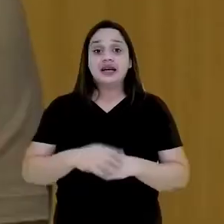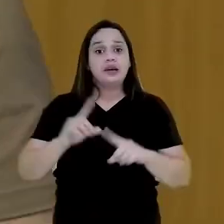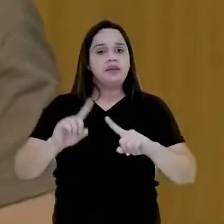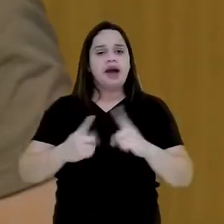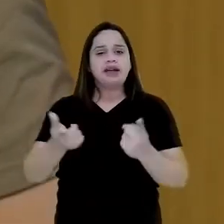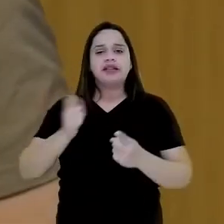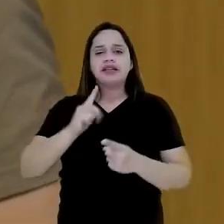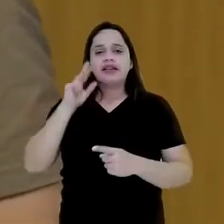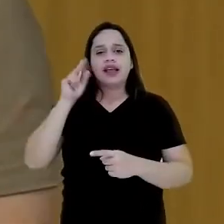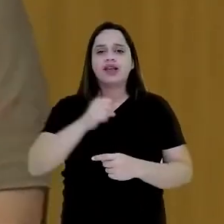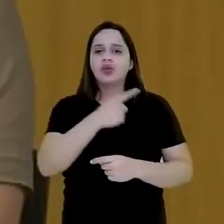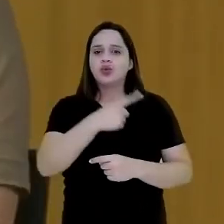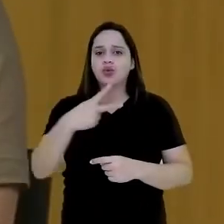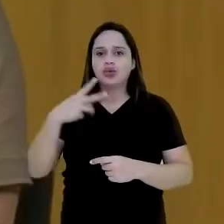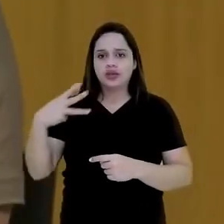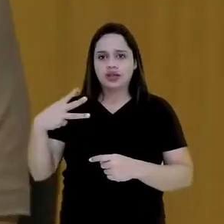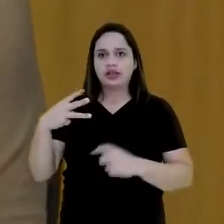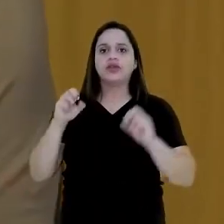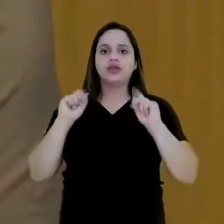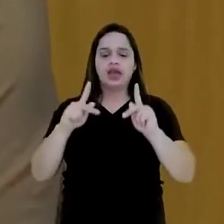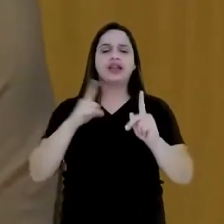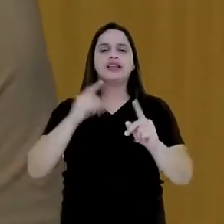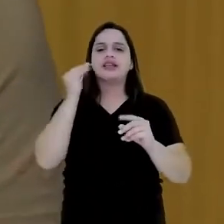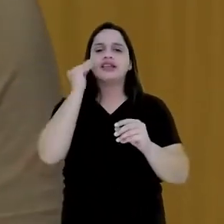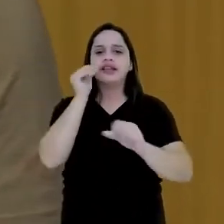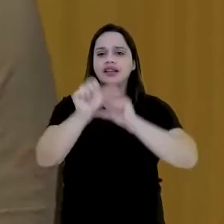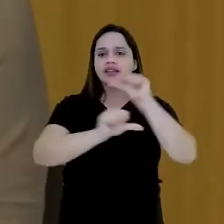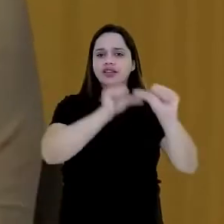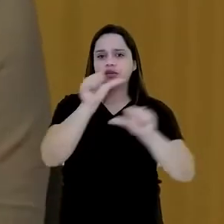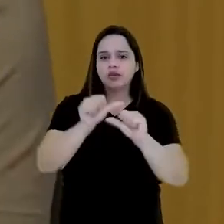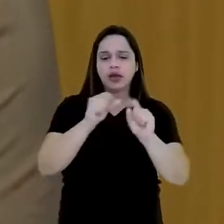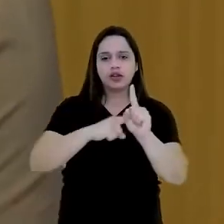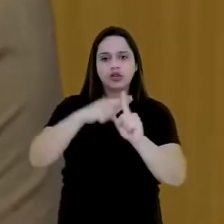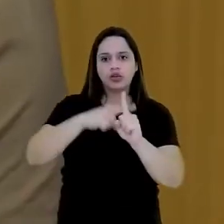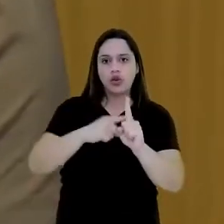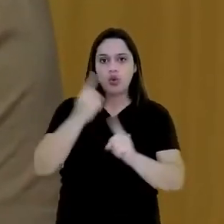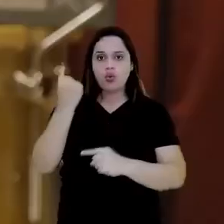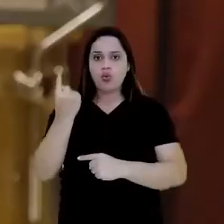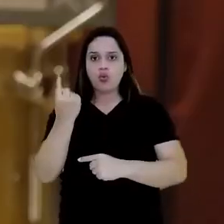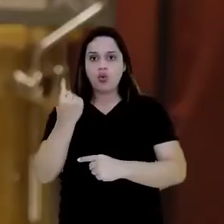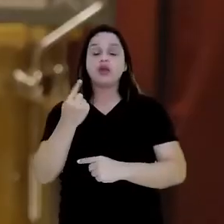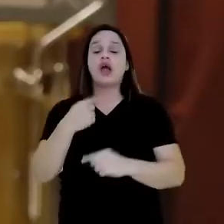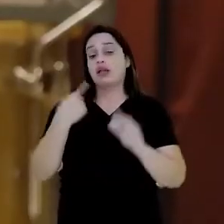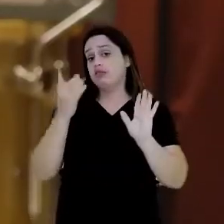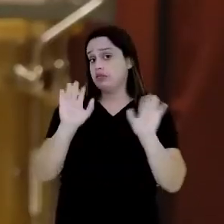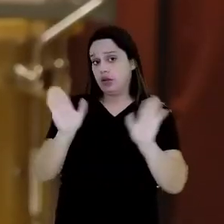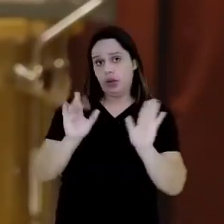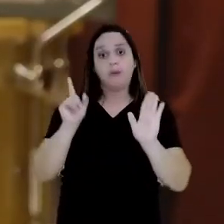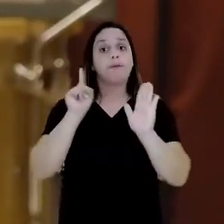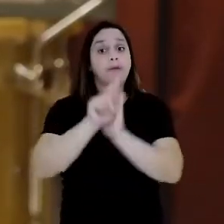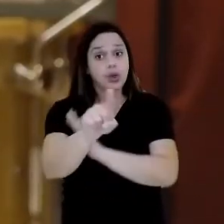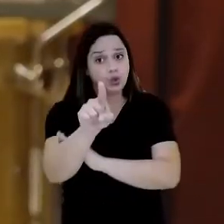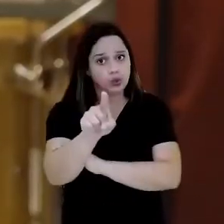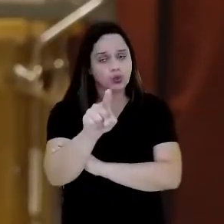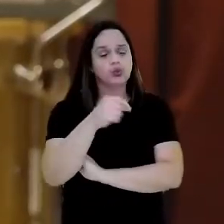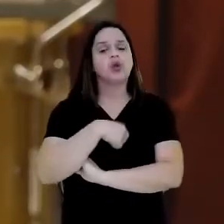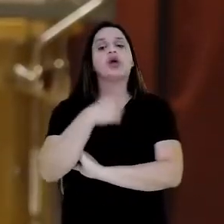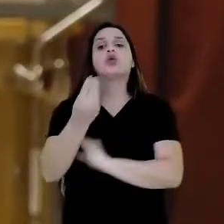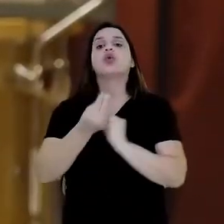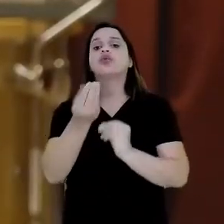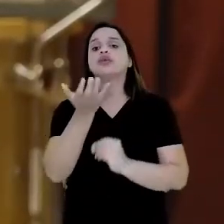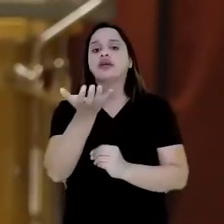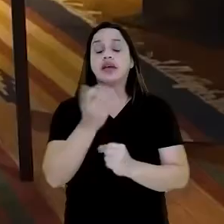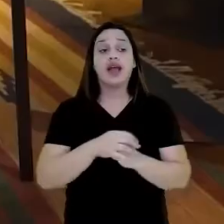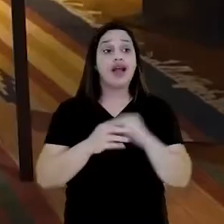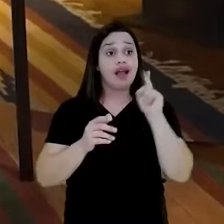então aí tem um dois três tá E aí você tenta transformar tudo num grau um é isso não aí eu falo assim como é que você quer